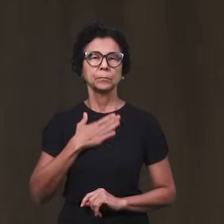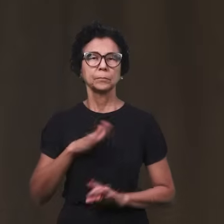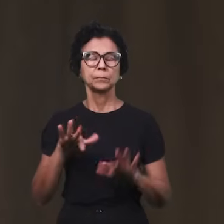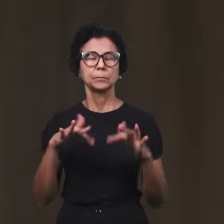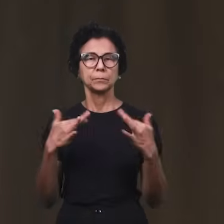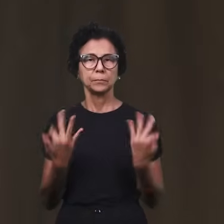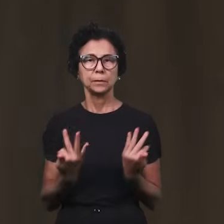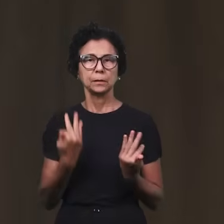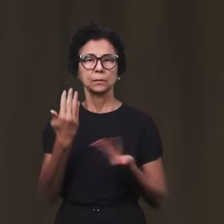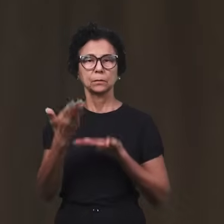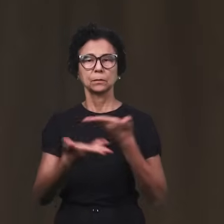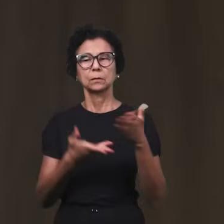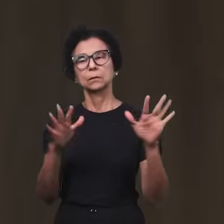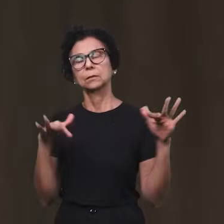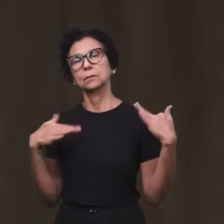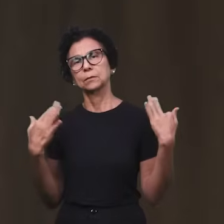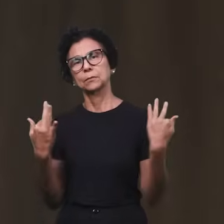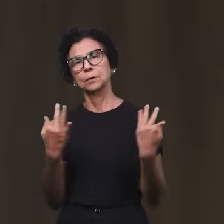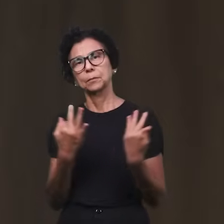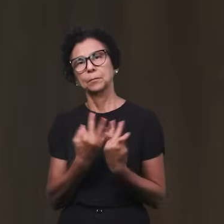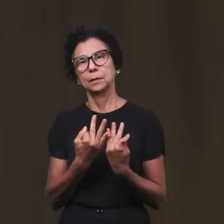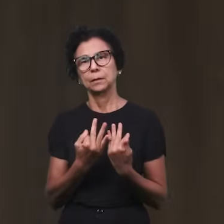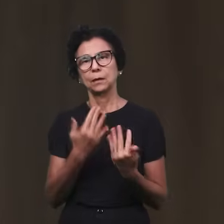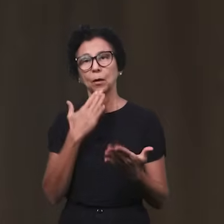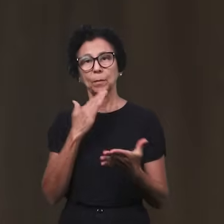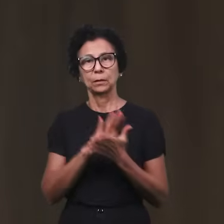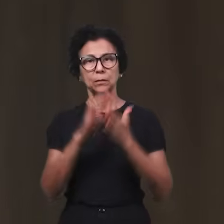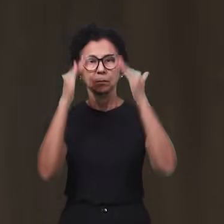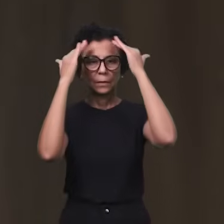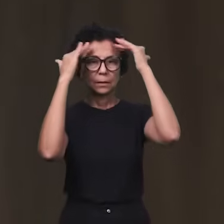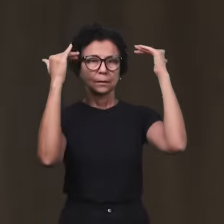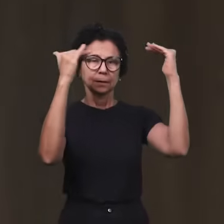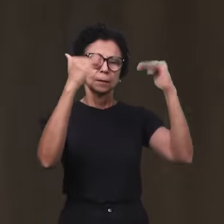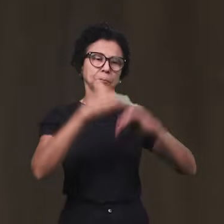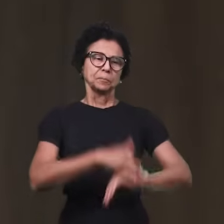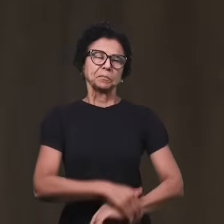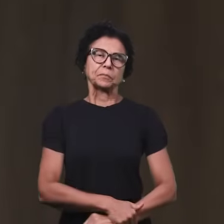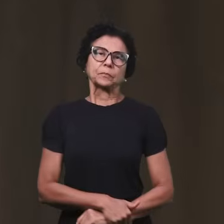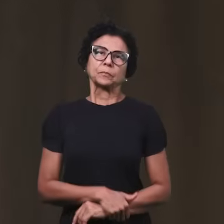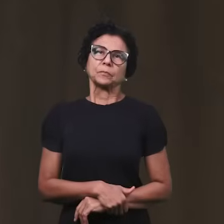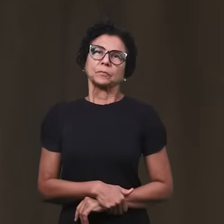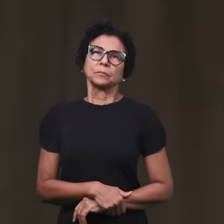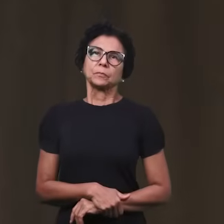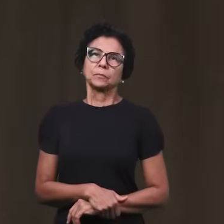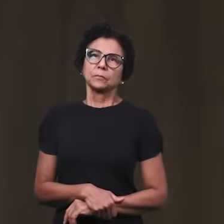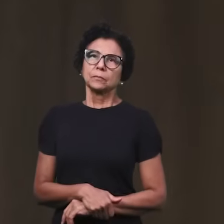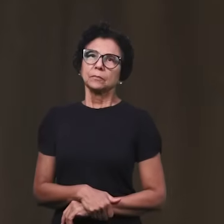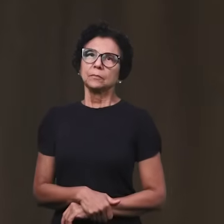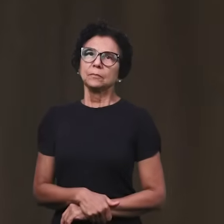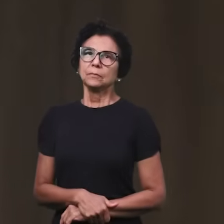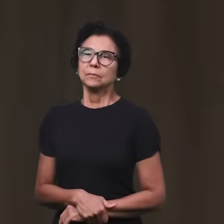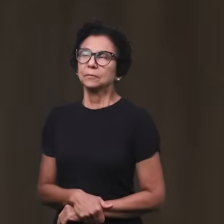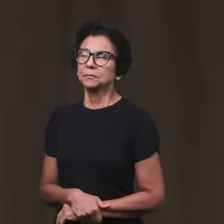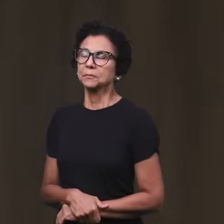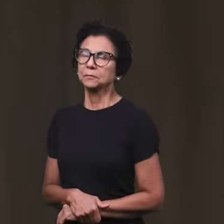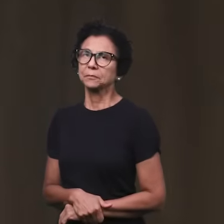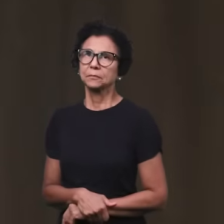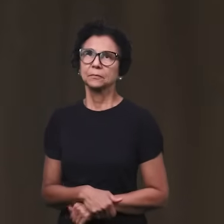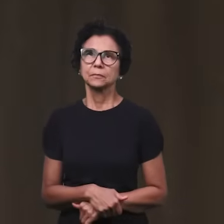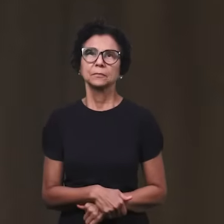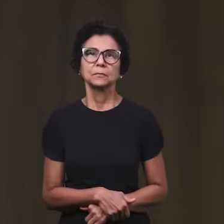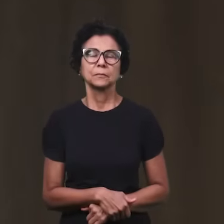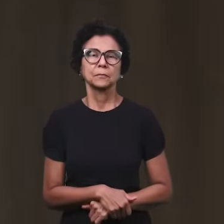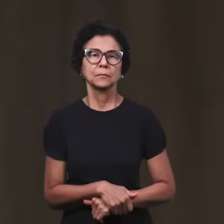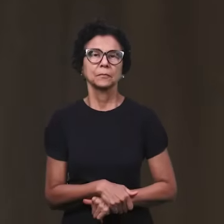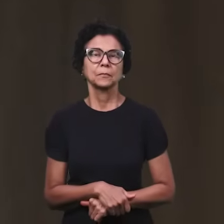cuidar da nossa casa, ser sujeito ao nosso esposo. Esse trabalho é precioso diante do Senhor. E a mansidão é fruto. E todo fruto, né,